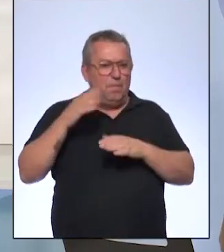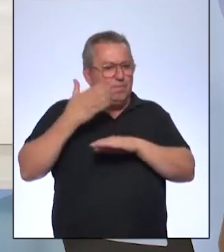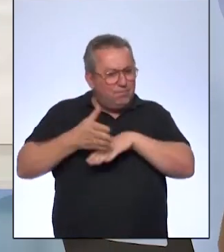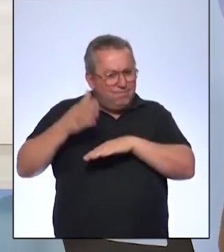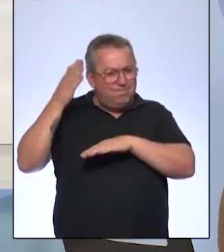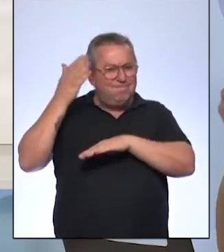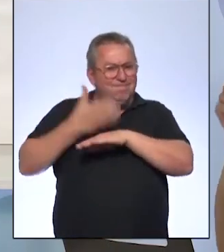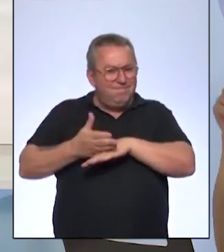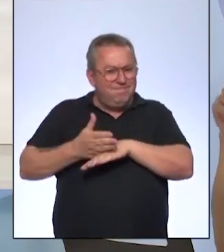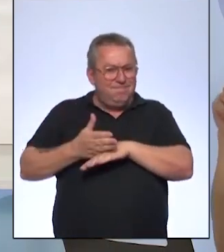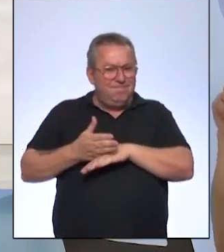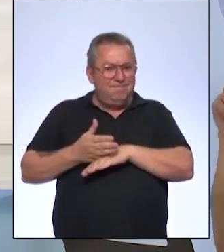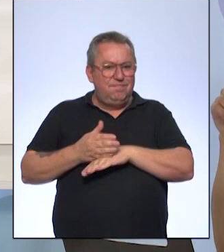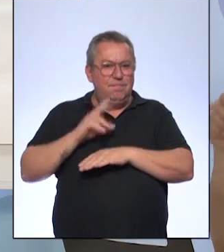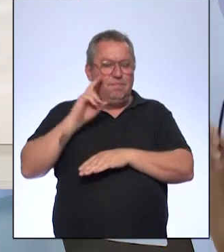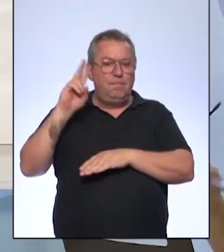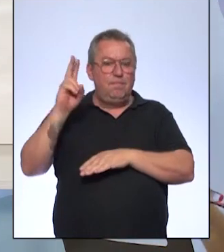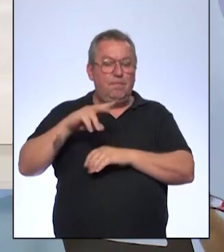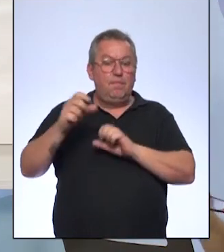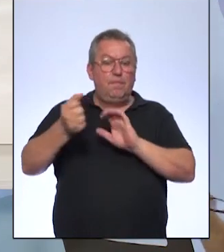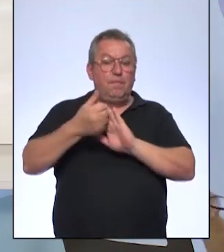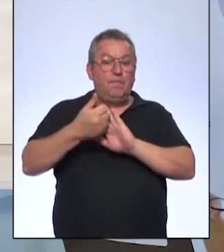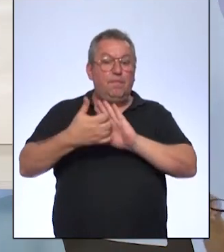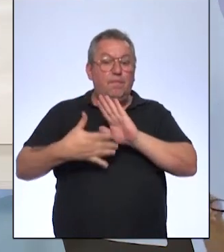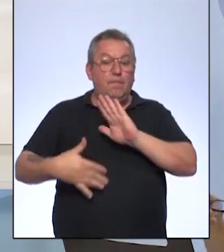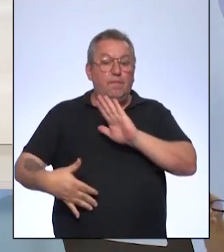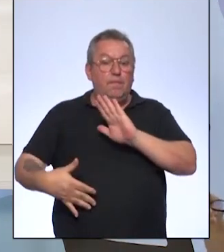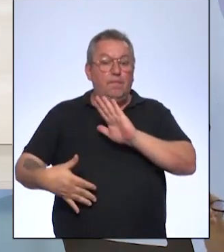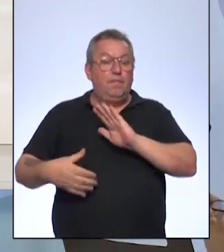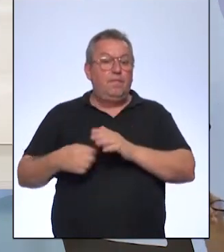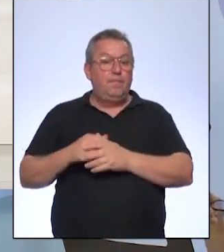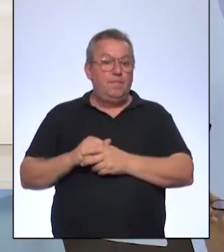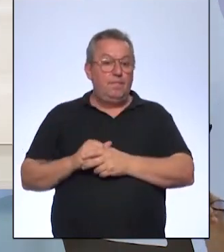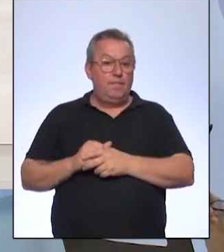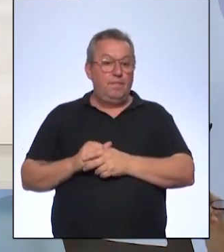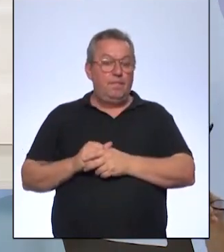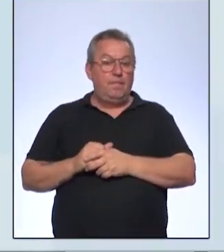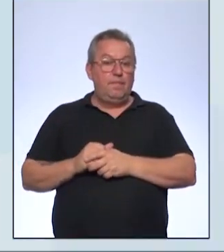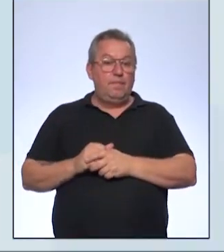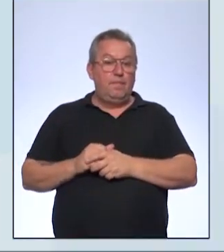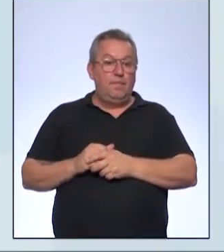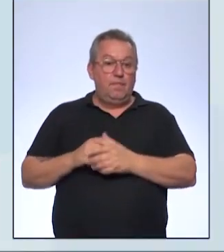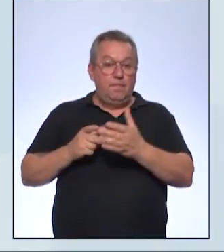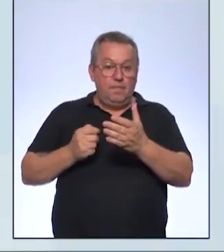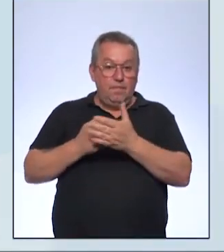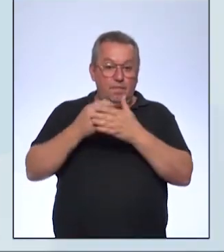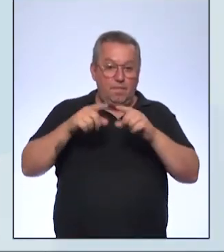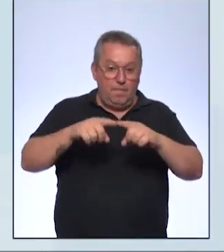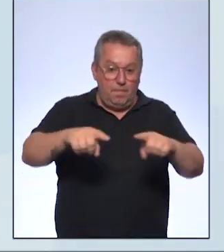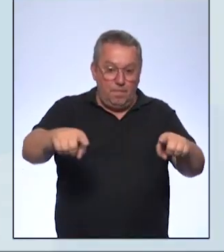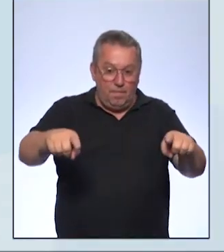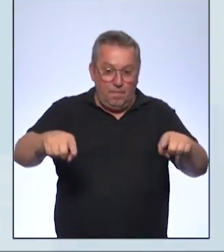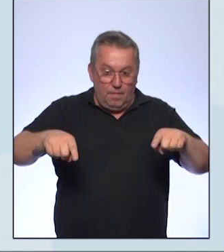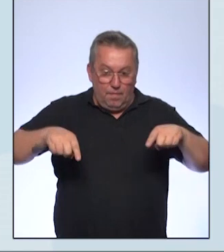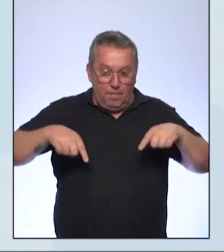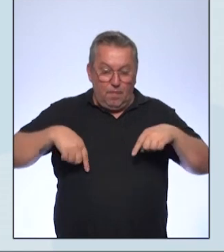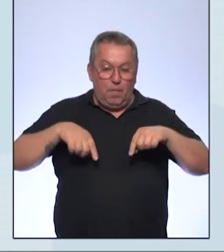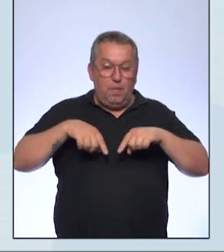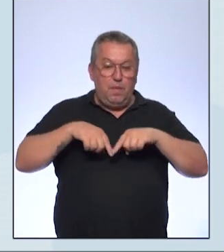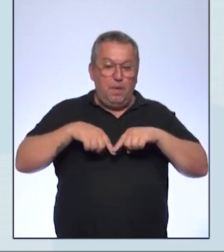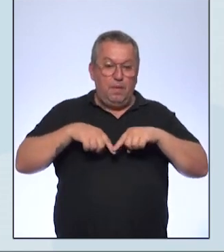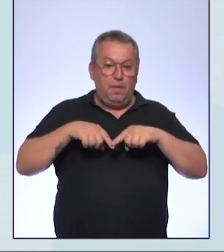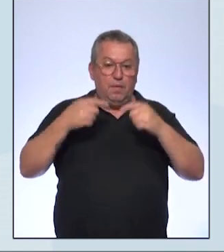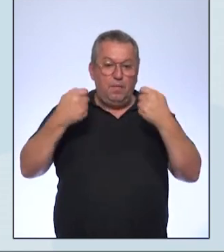treinada nessa situação? Olha essa atividade. Comprei um terreno retangular